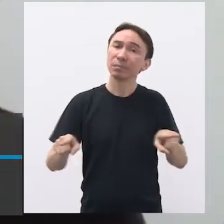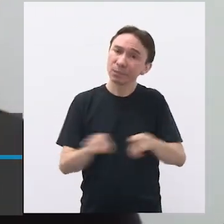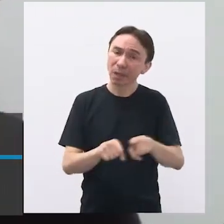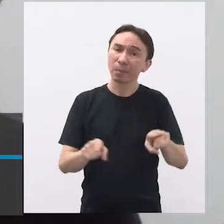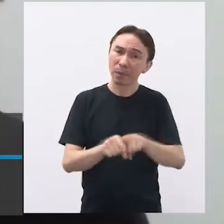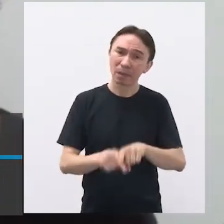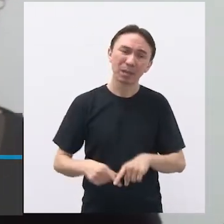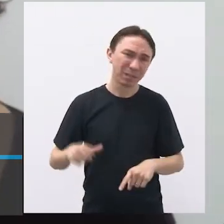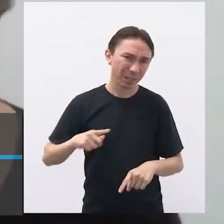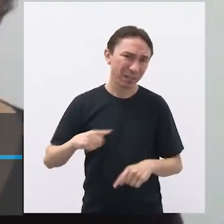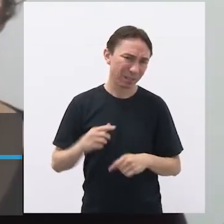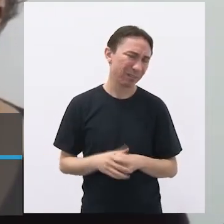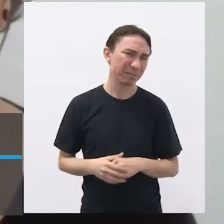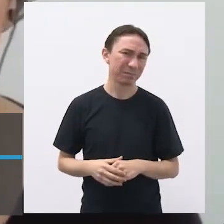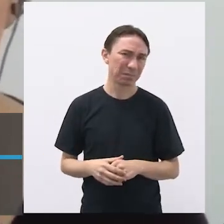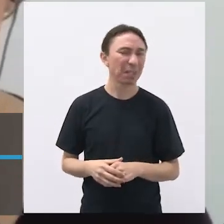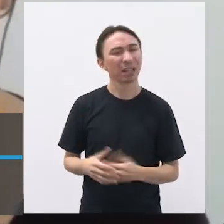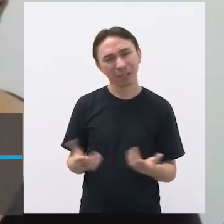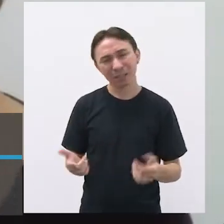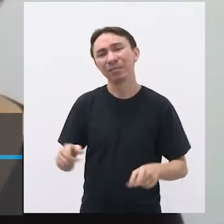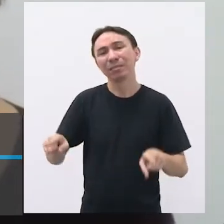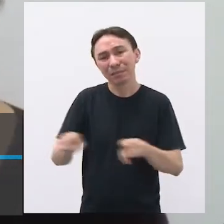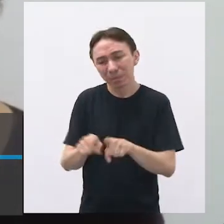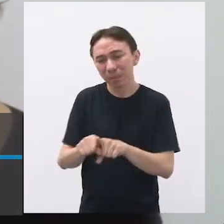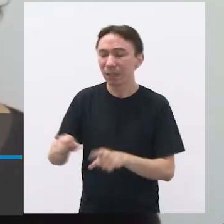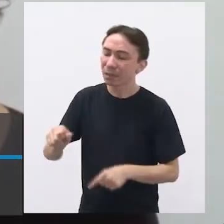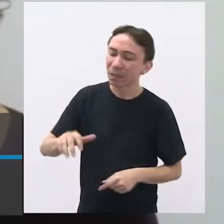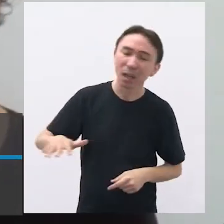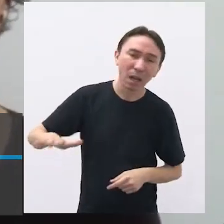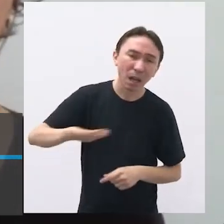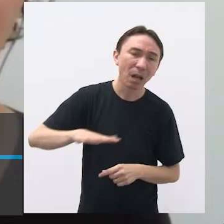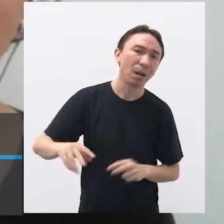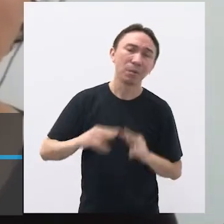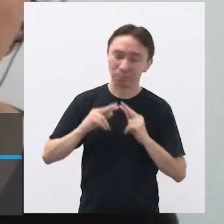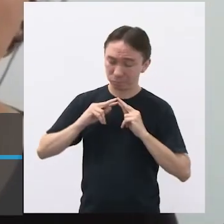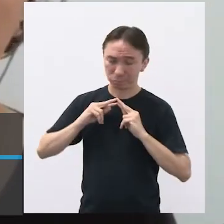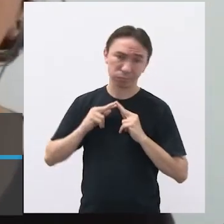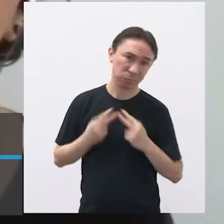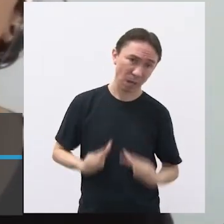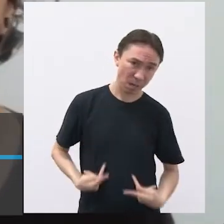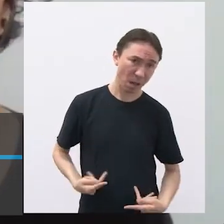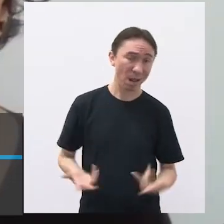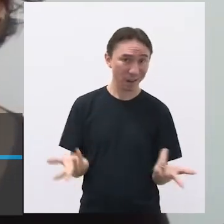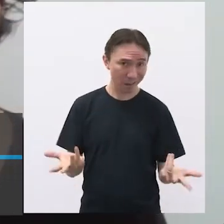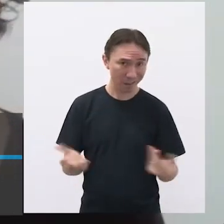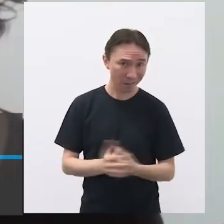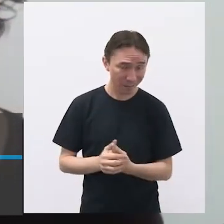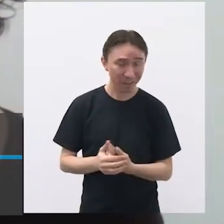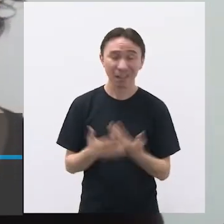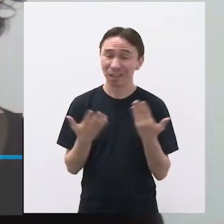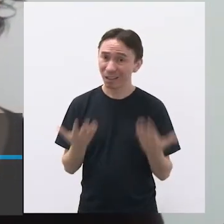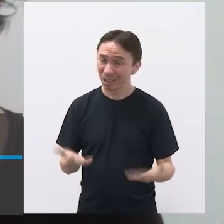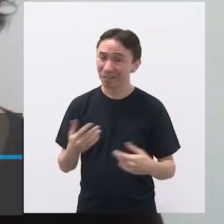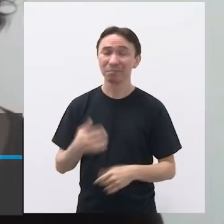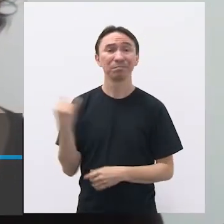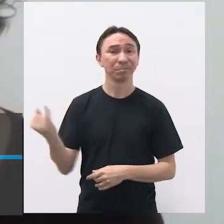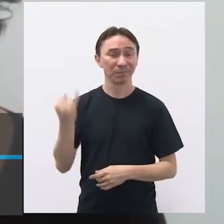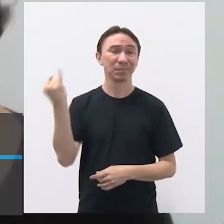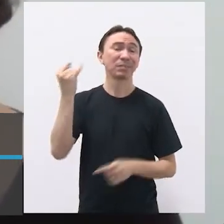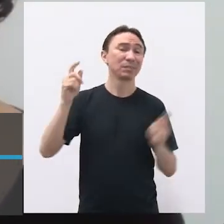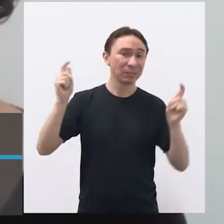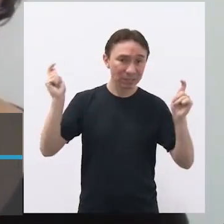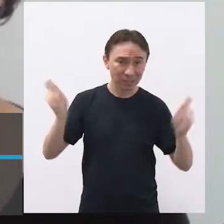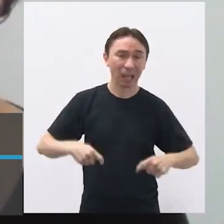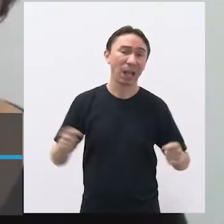da área de humanas, né? Então, sim, é possível tratar isso, e nesse sentido,